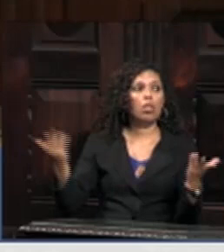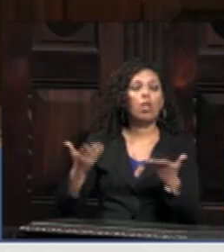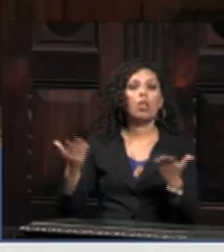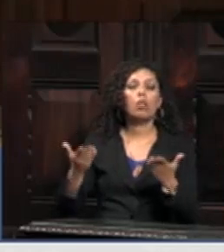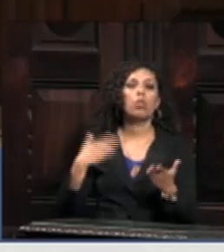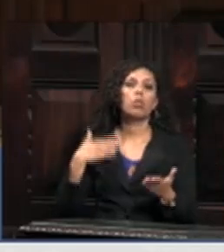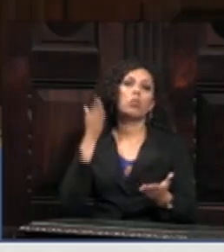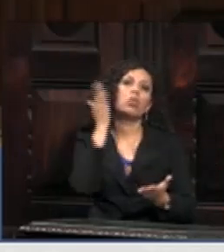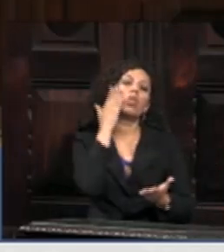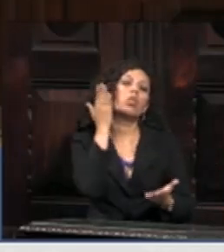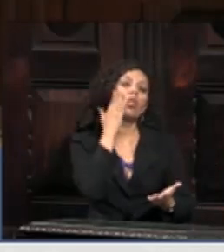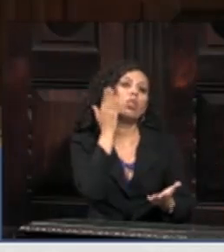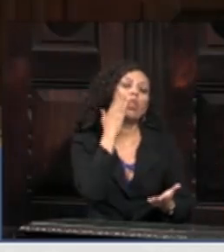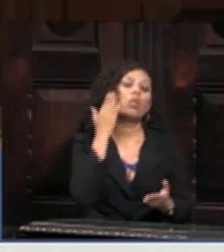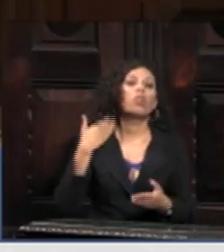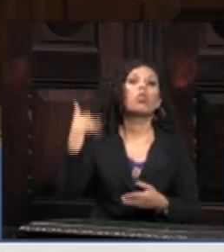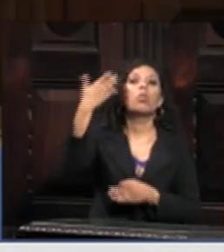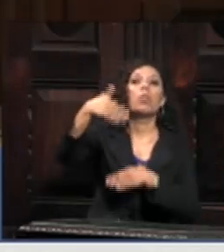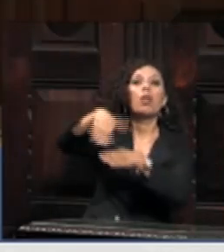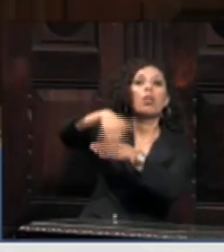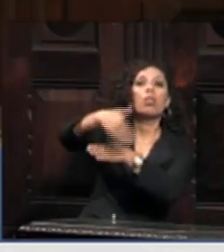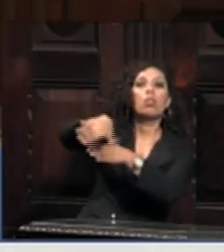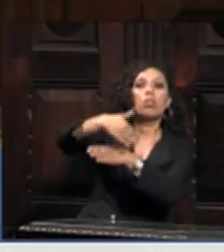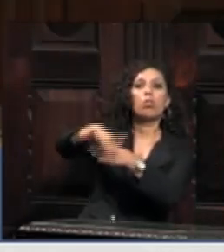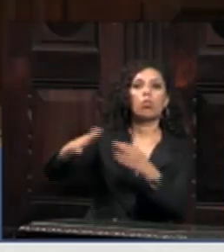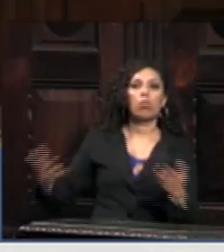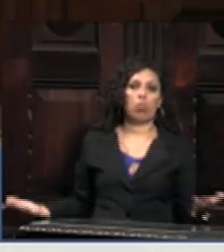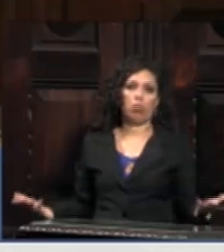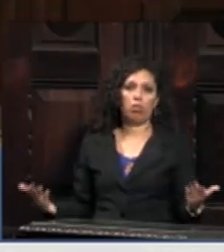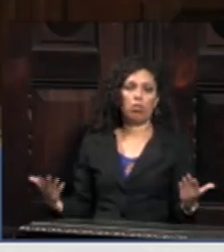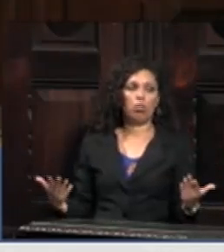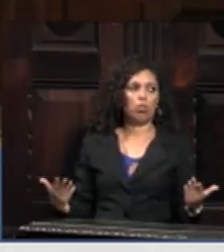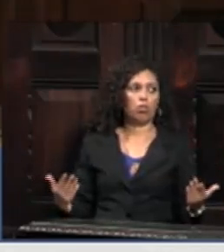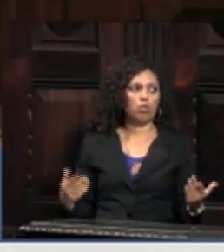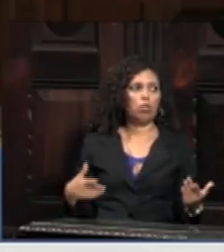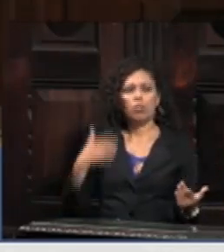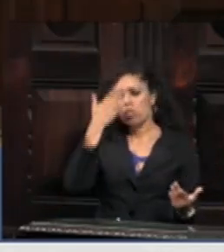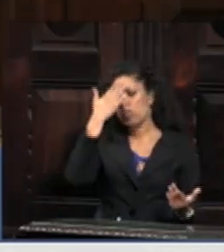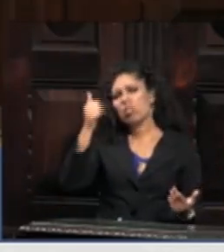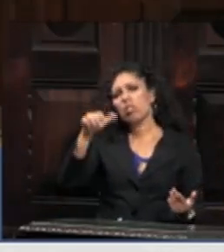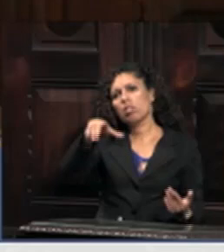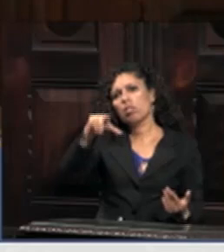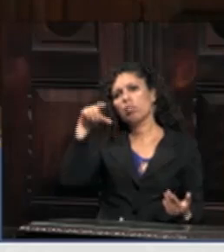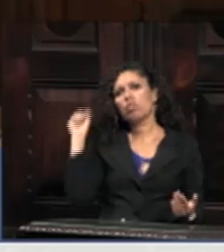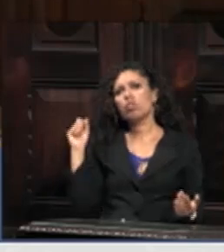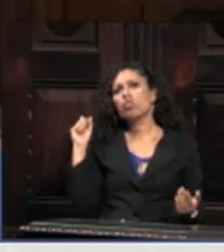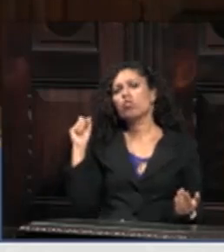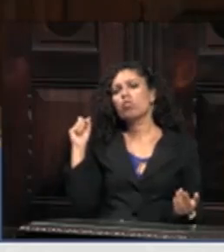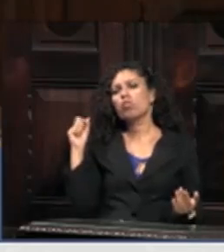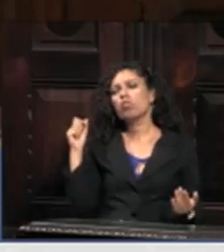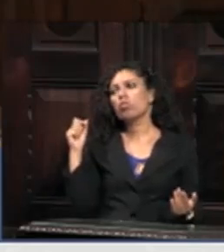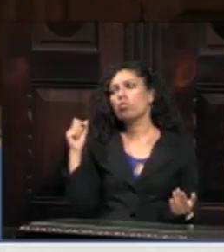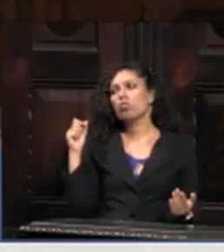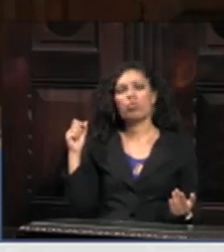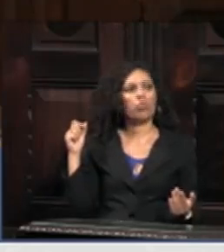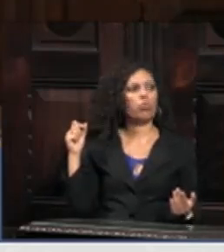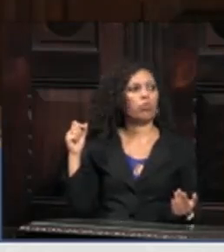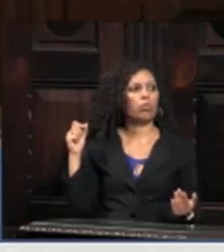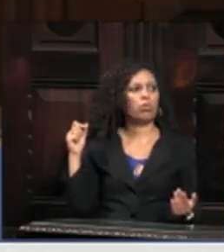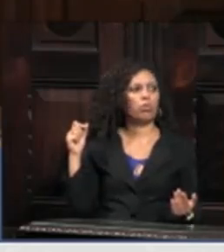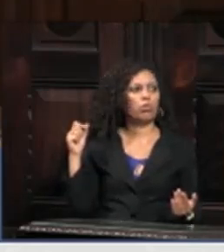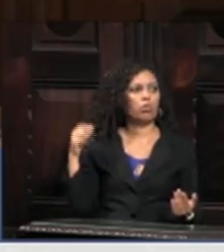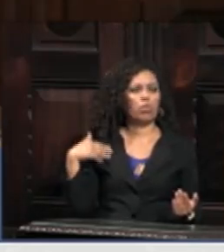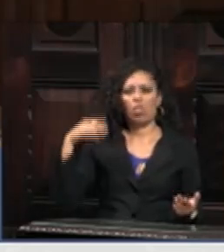tapa, indo para a rua, sabendo que numa escolha ou outra não haverá perfeição. Eu não acredito